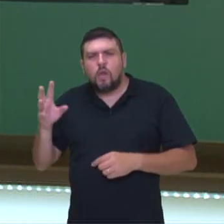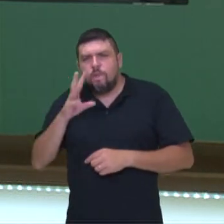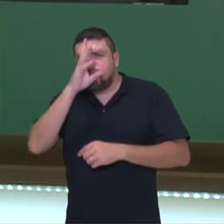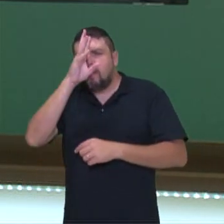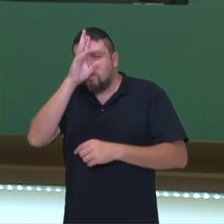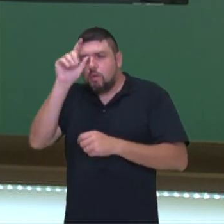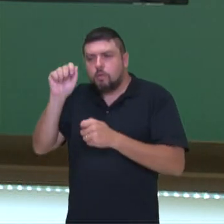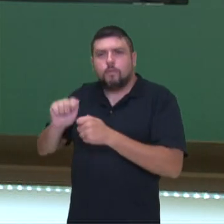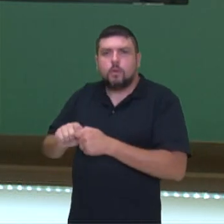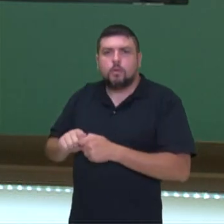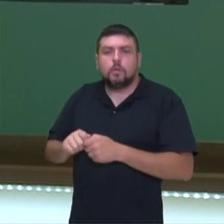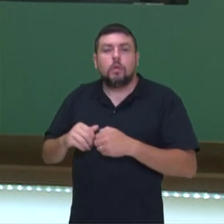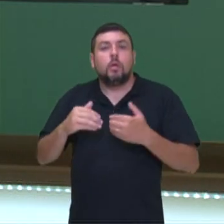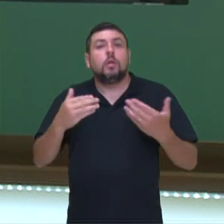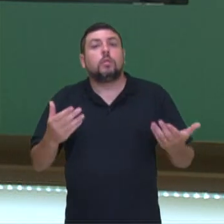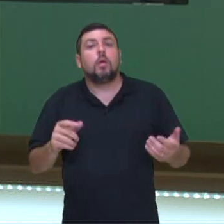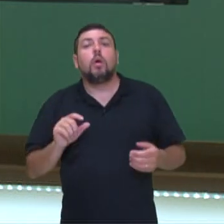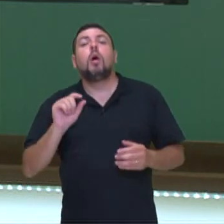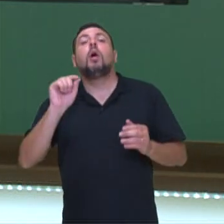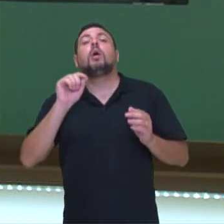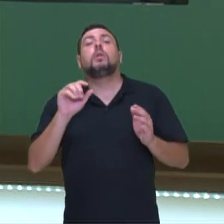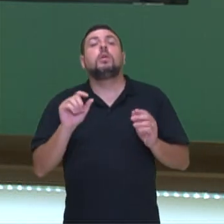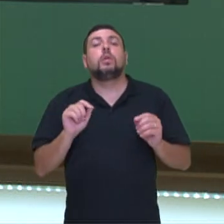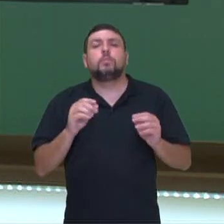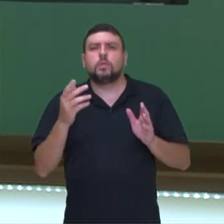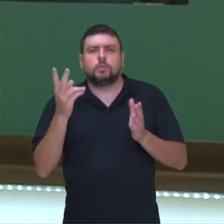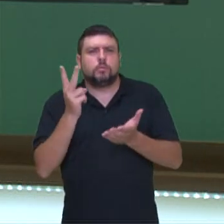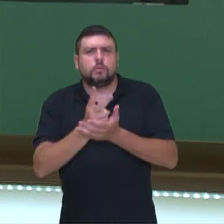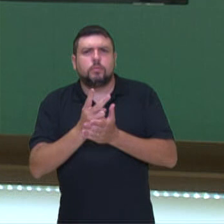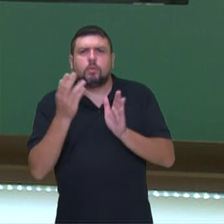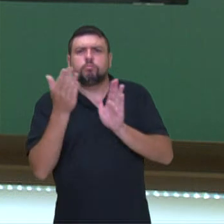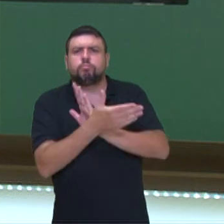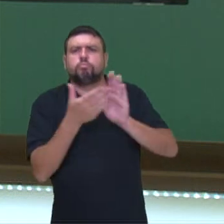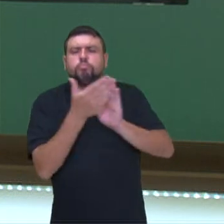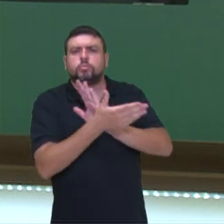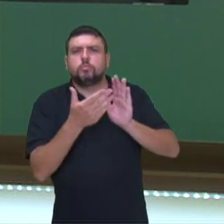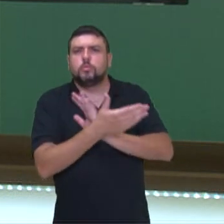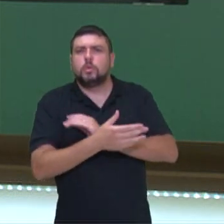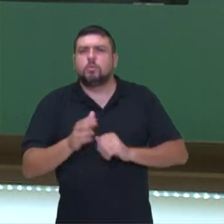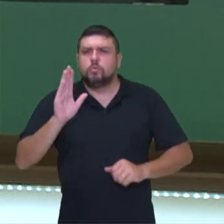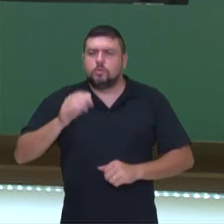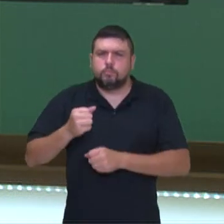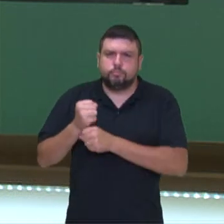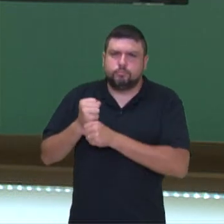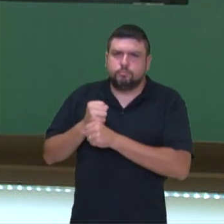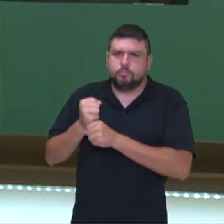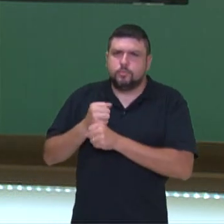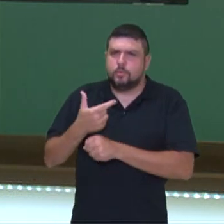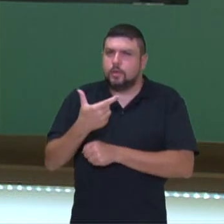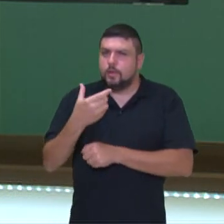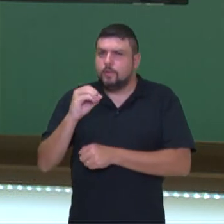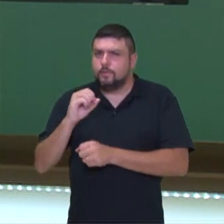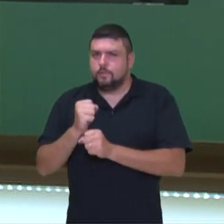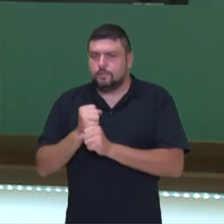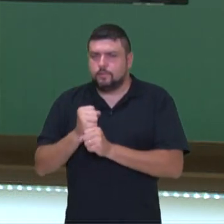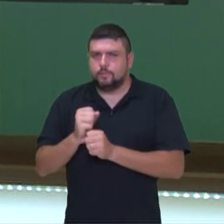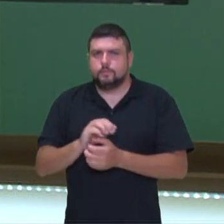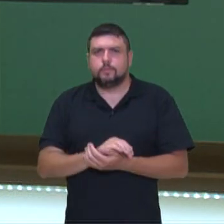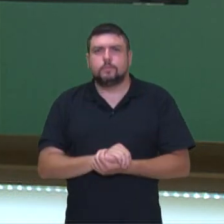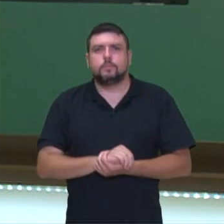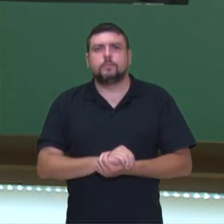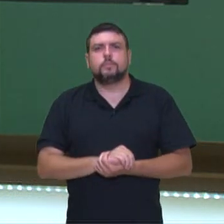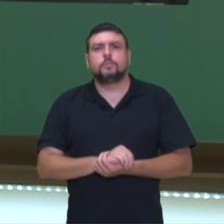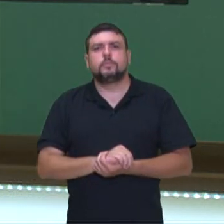que ninguém sabe a identidade dele. Ele vive fugindo. E isso há muito tempo, há mais de 20 anos, tá?